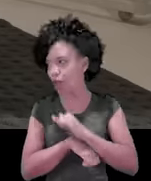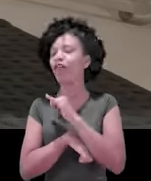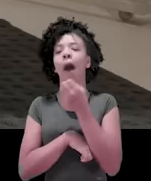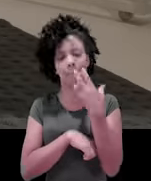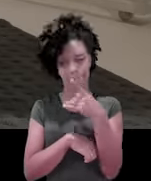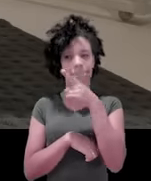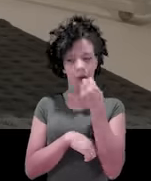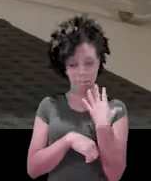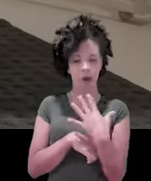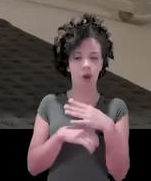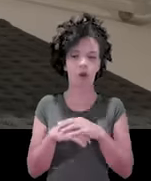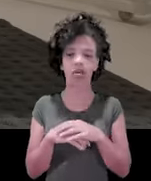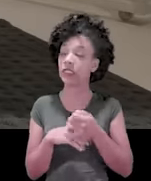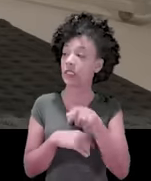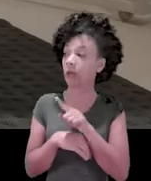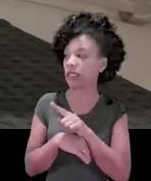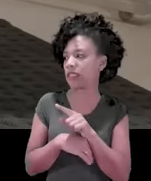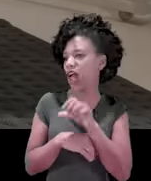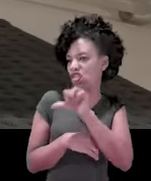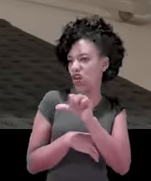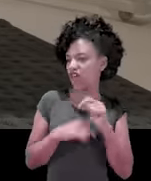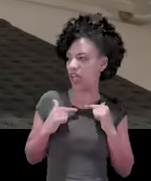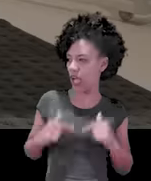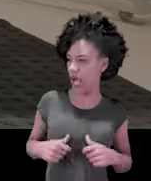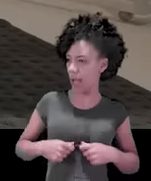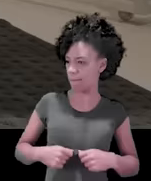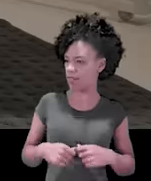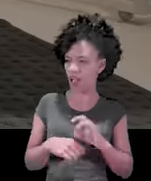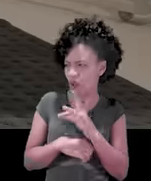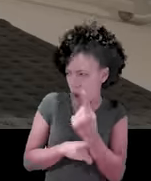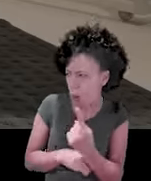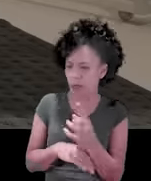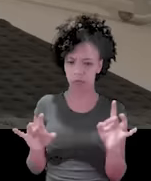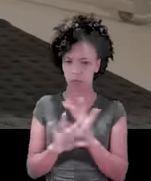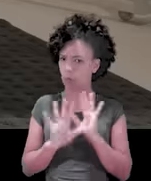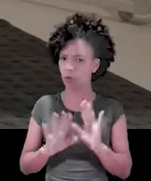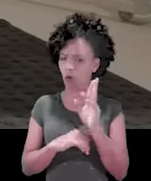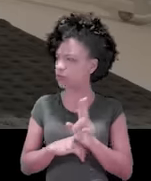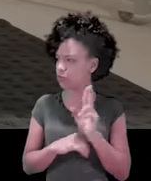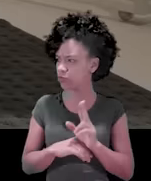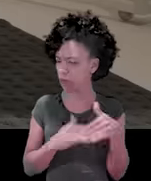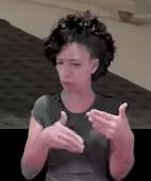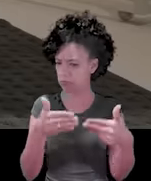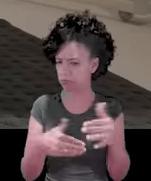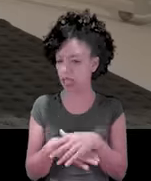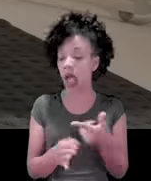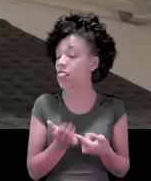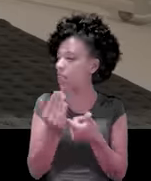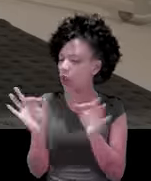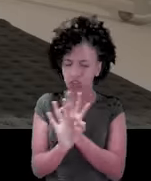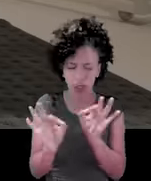se você botar você precisa botar nove camisetas você põe uma dó e você fica E aí você